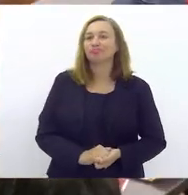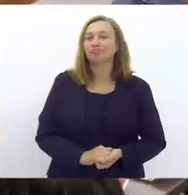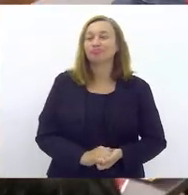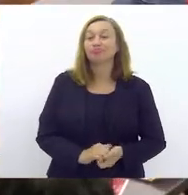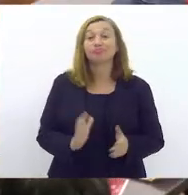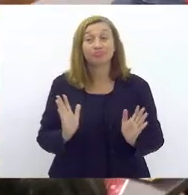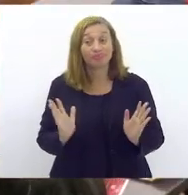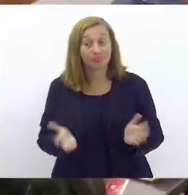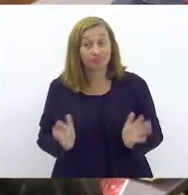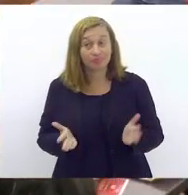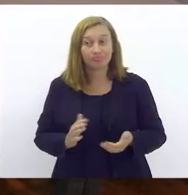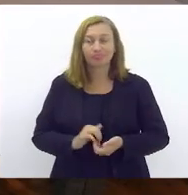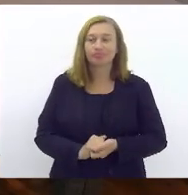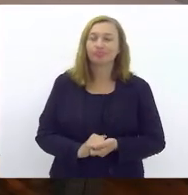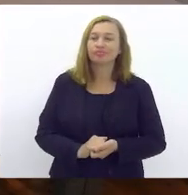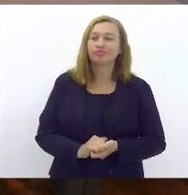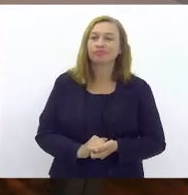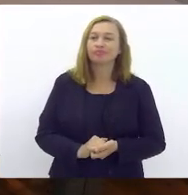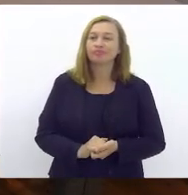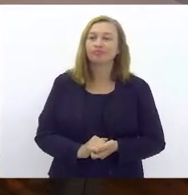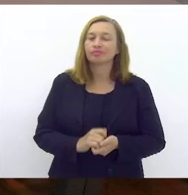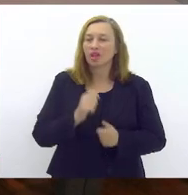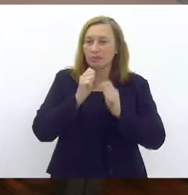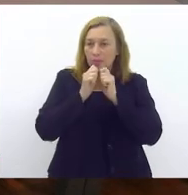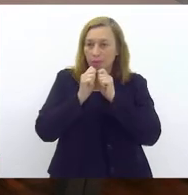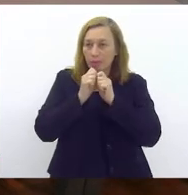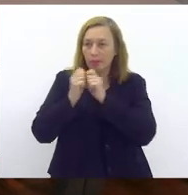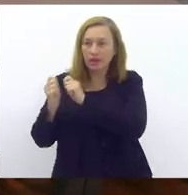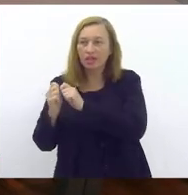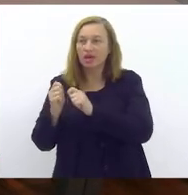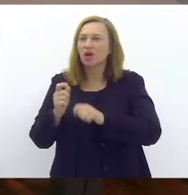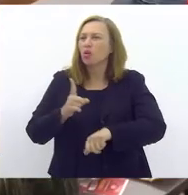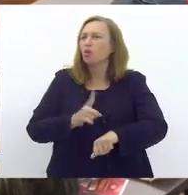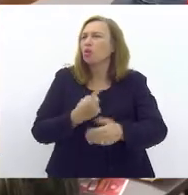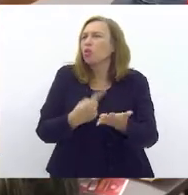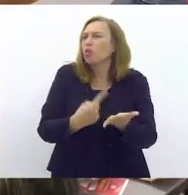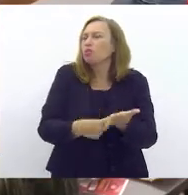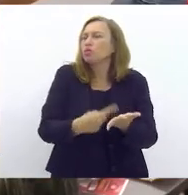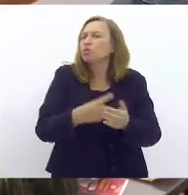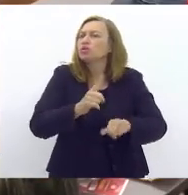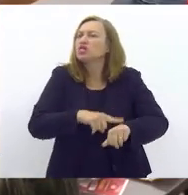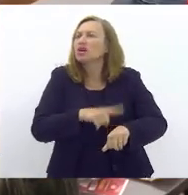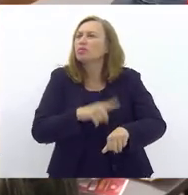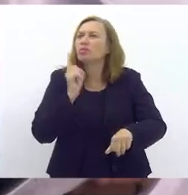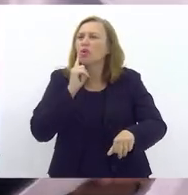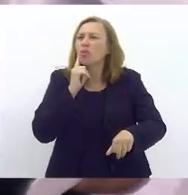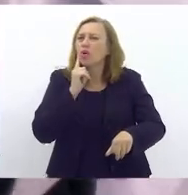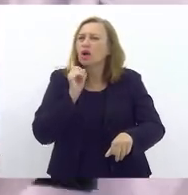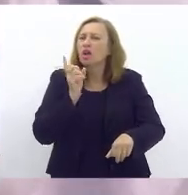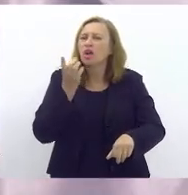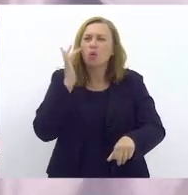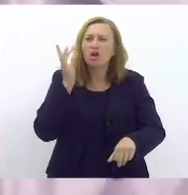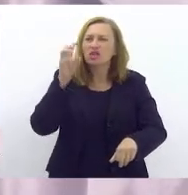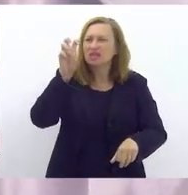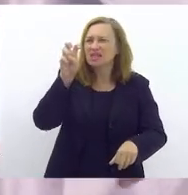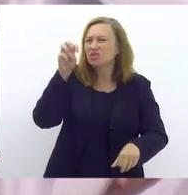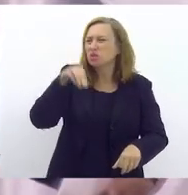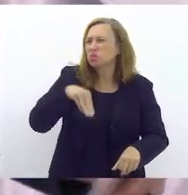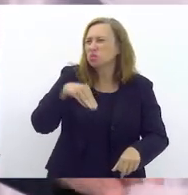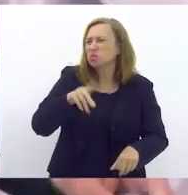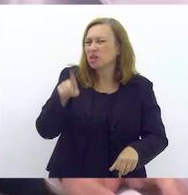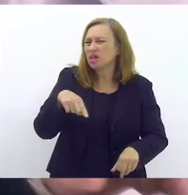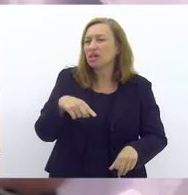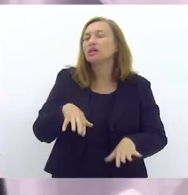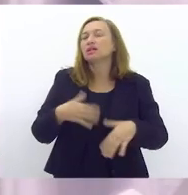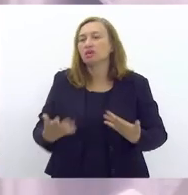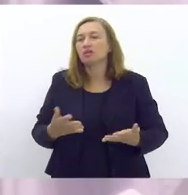E agora eu passo a palavra, e a gente combinou um tempo já, porque o grupo que... Acho que combinamos um tempo de 5 minutos, não foi isso?